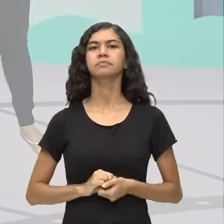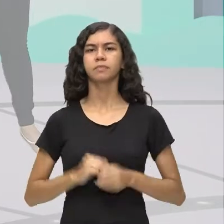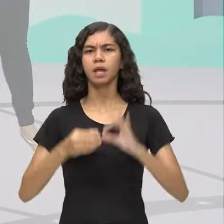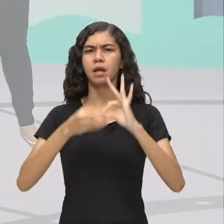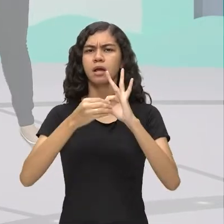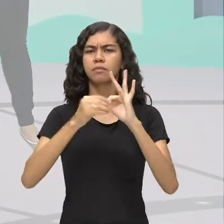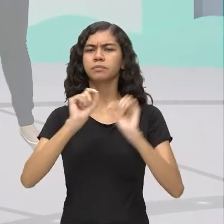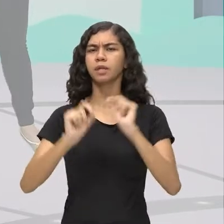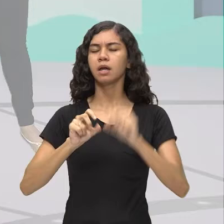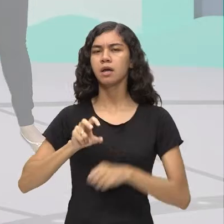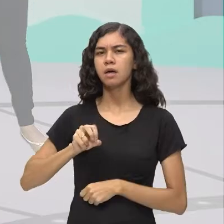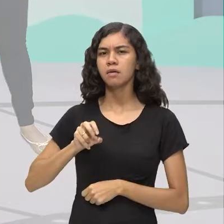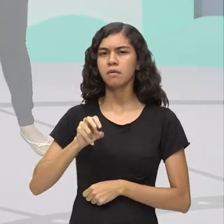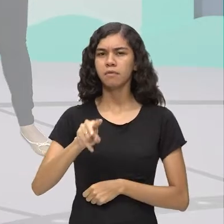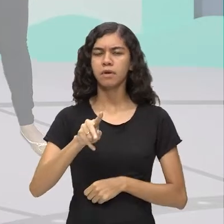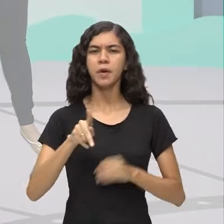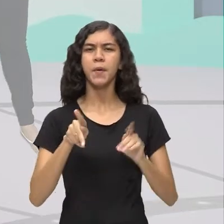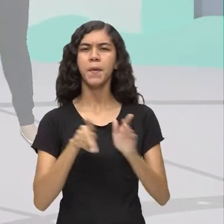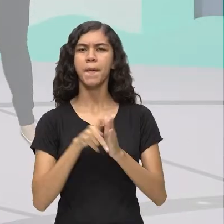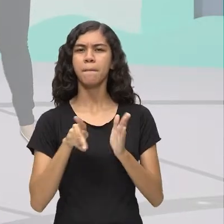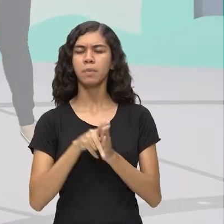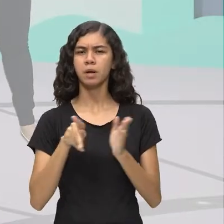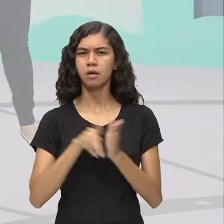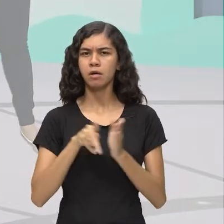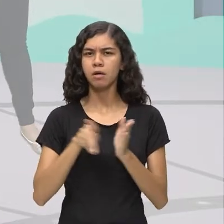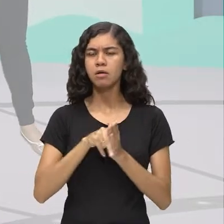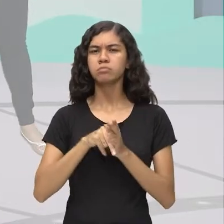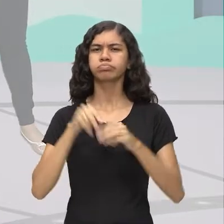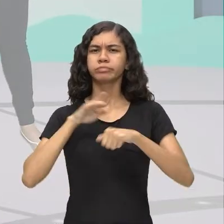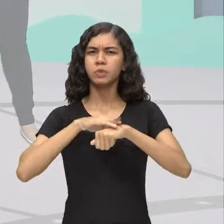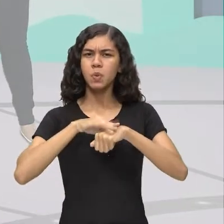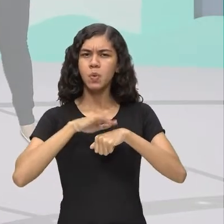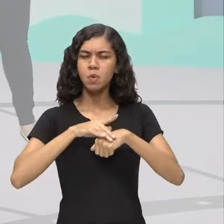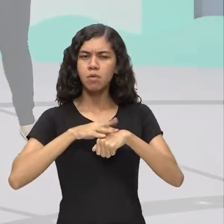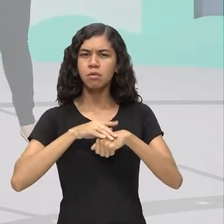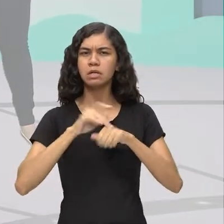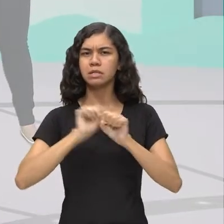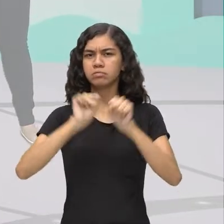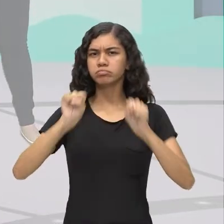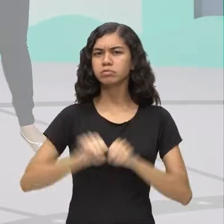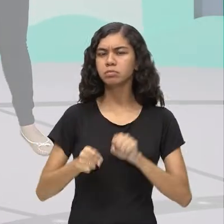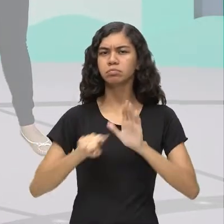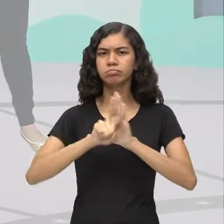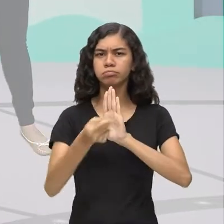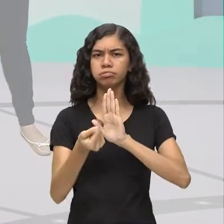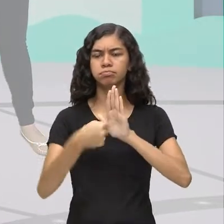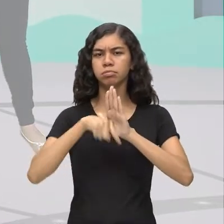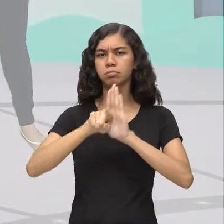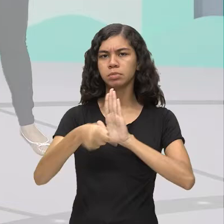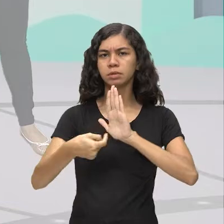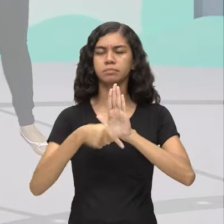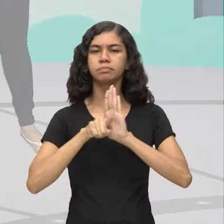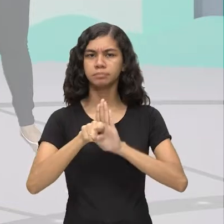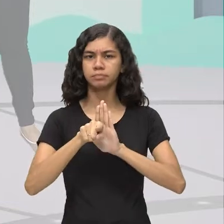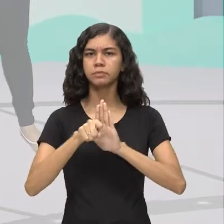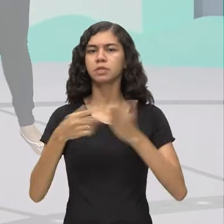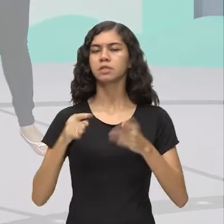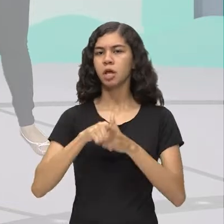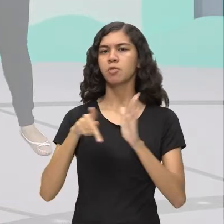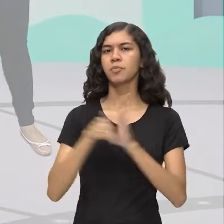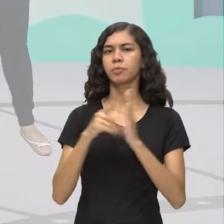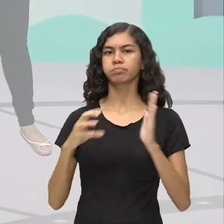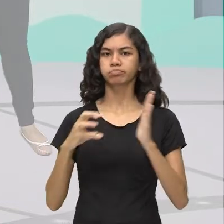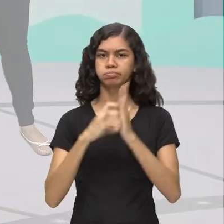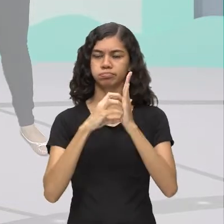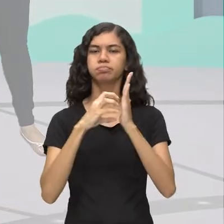vírus da imunodeficiência humana, e aí ele vai ser o causador da AIDS, que é a síndrome da imunodeficiência